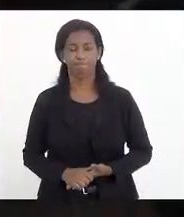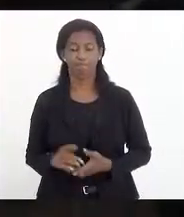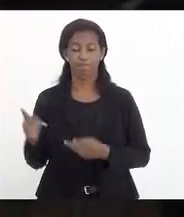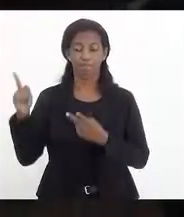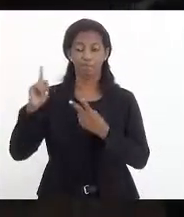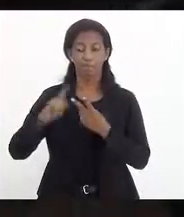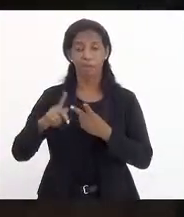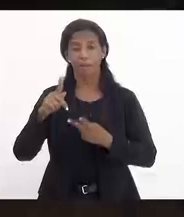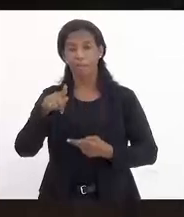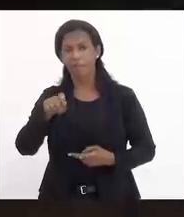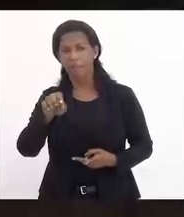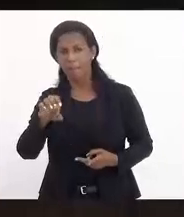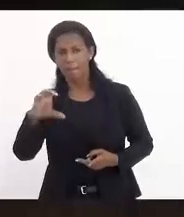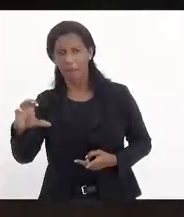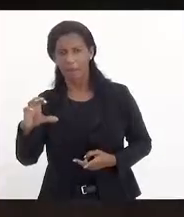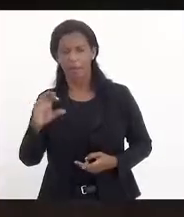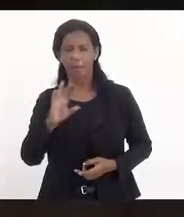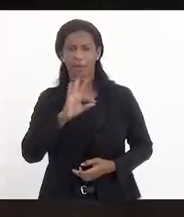PEC, deputada Marta,